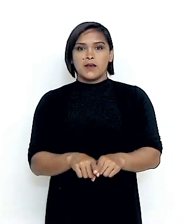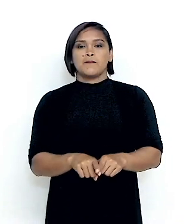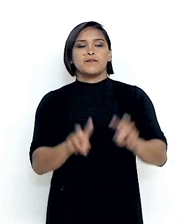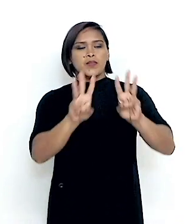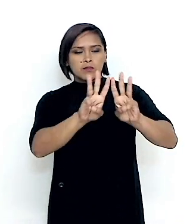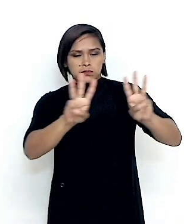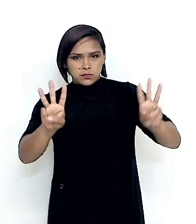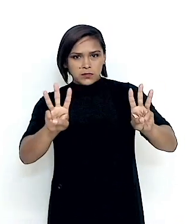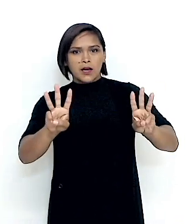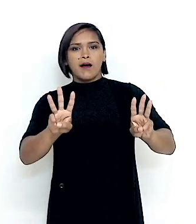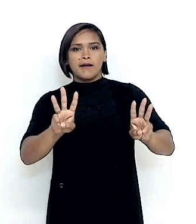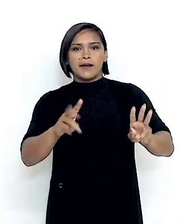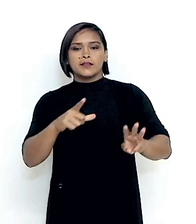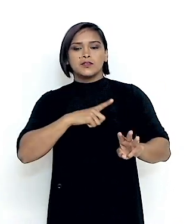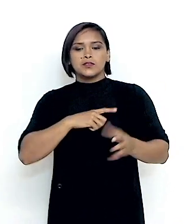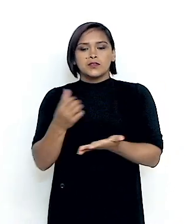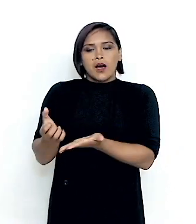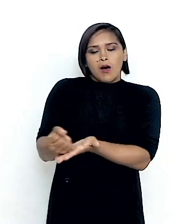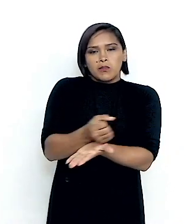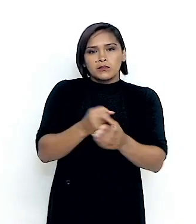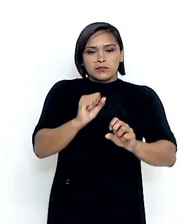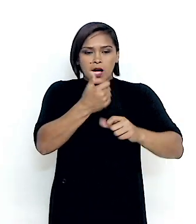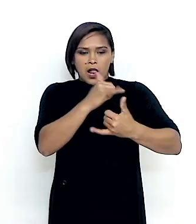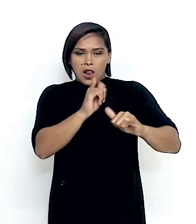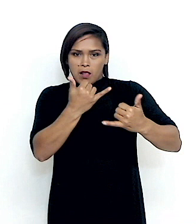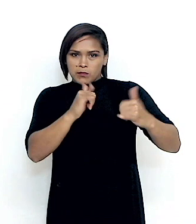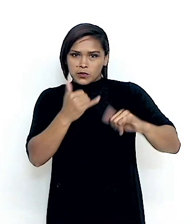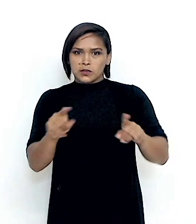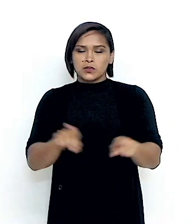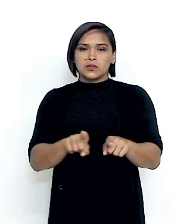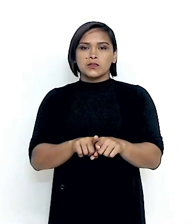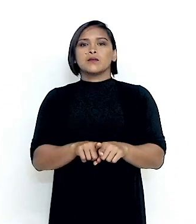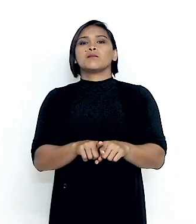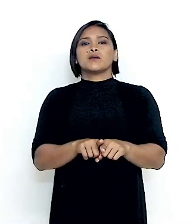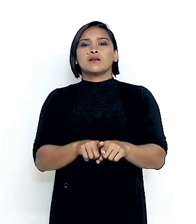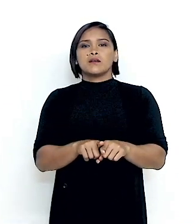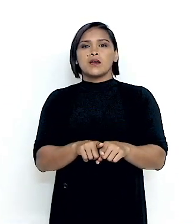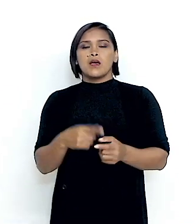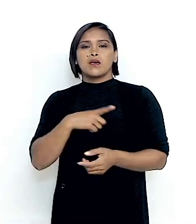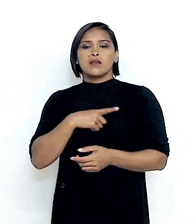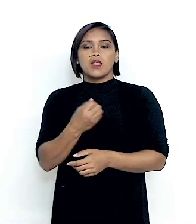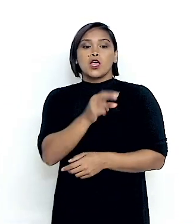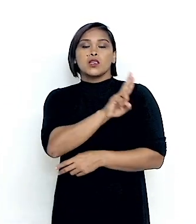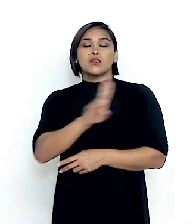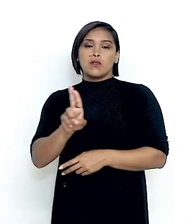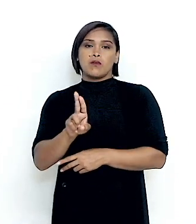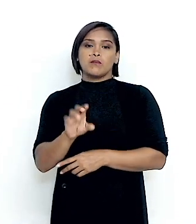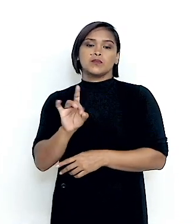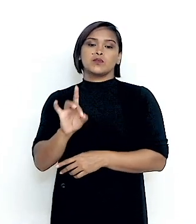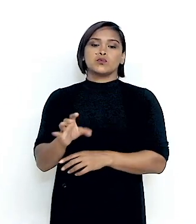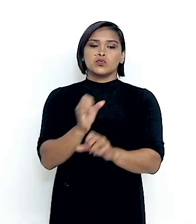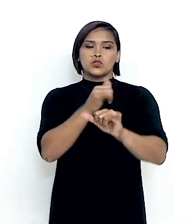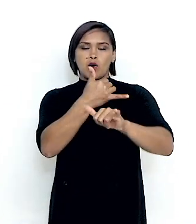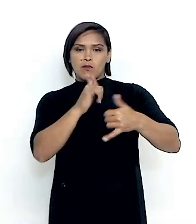sites de laboratórios em 9 idiomas. Isso significa que eles não estão fabricando